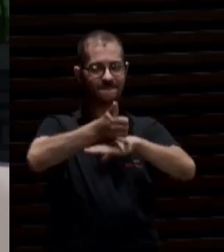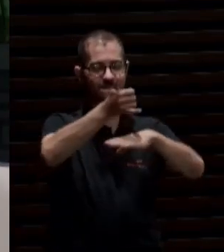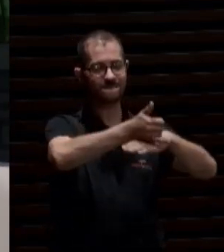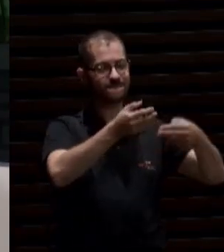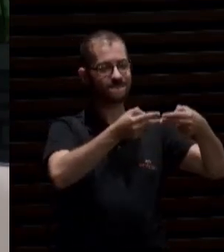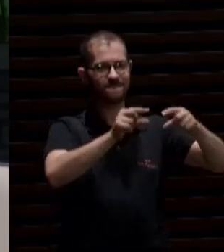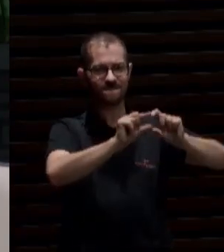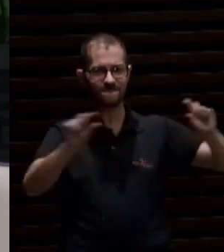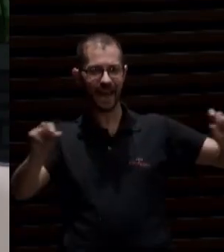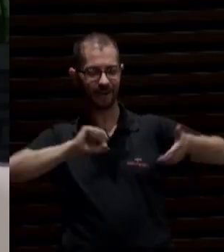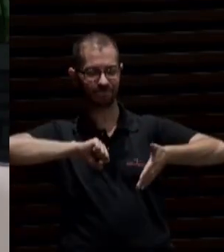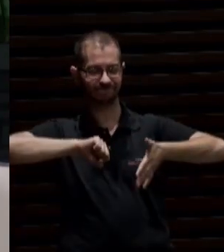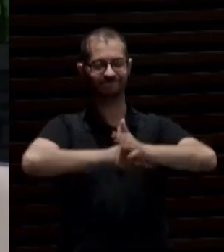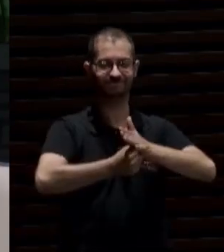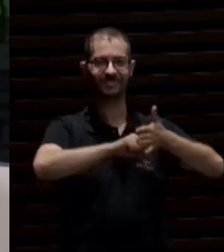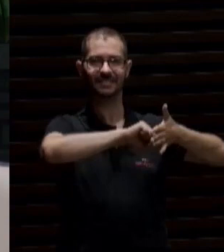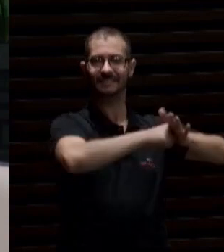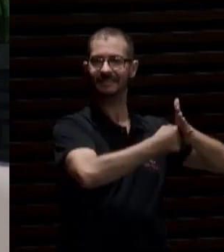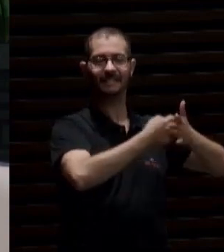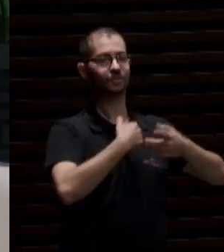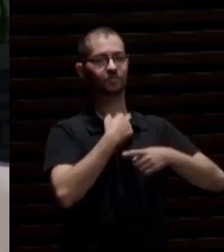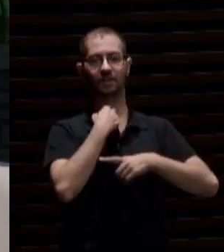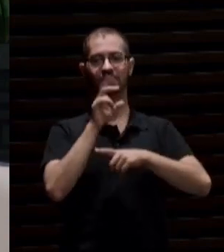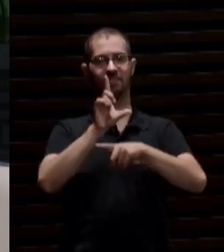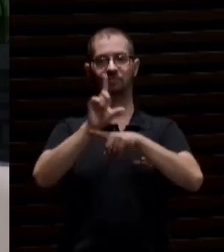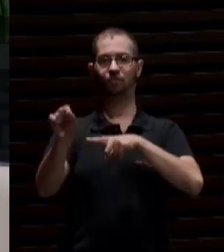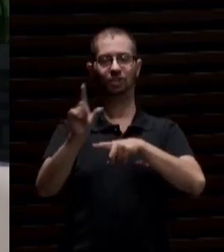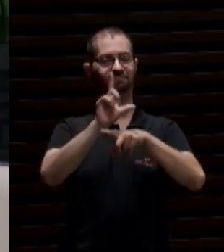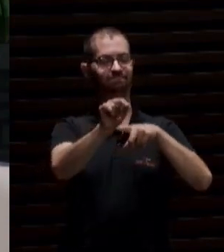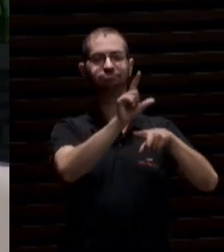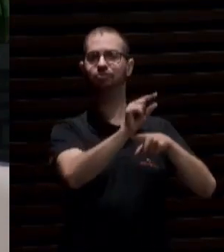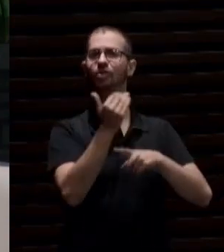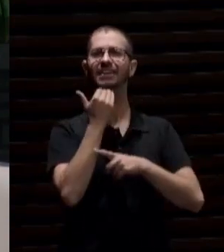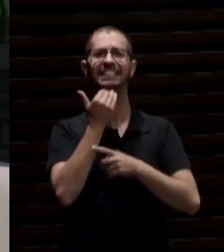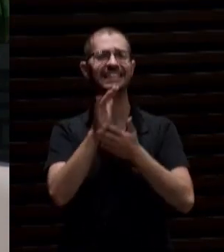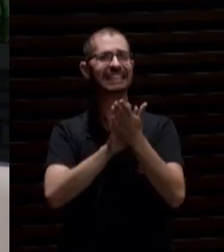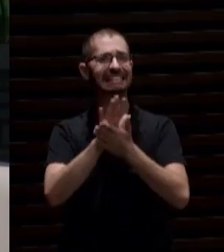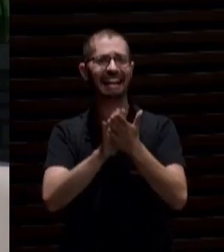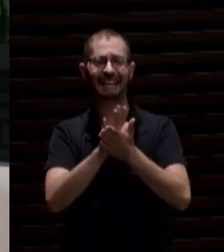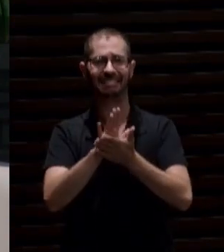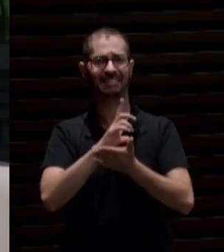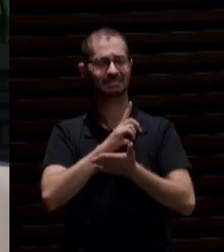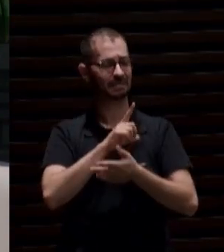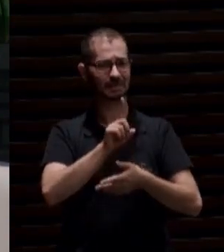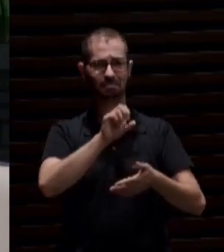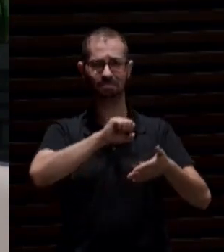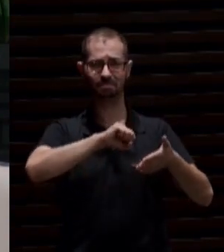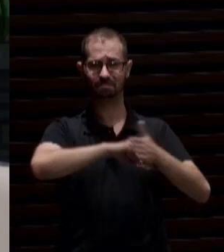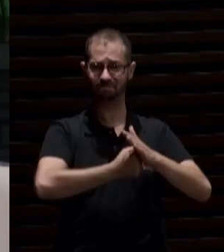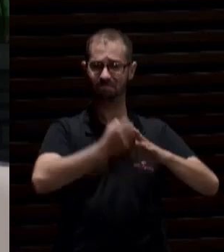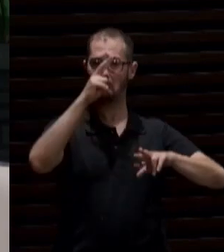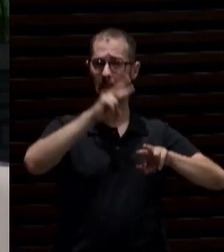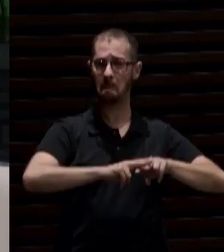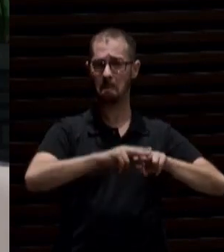possa fugir dali. Ele não vai conseguir escapar, não há nada, não há mão que consiga tirá-lo daqui. É